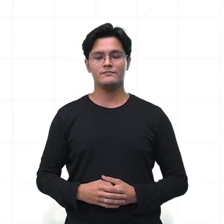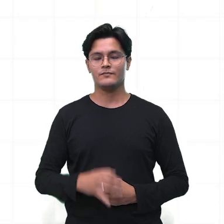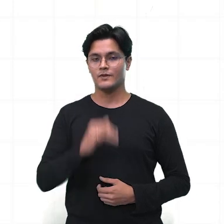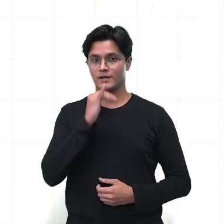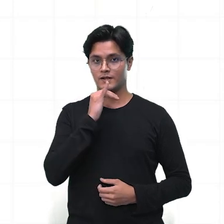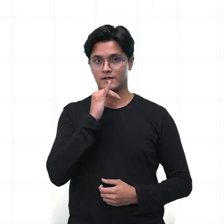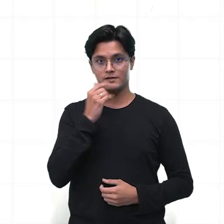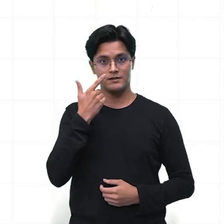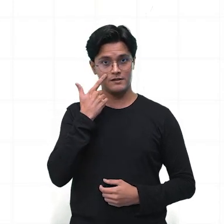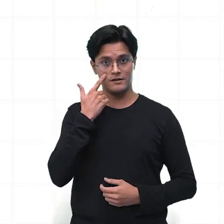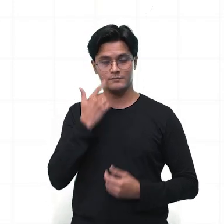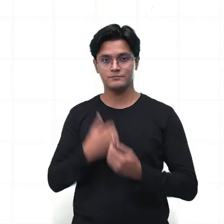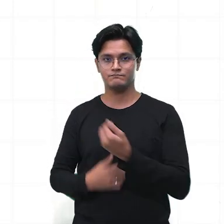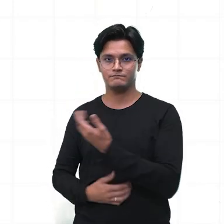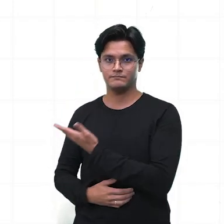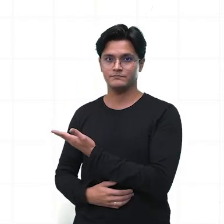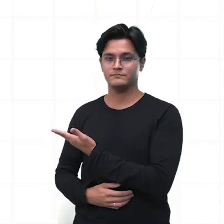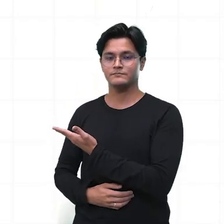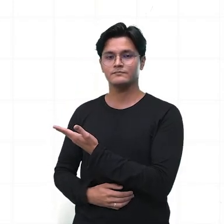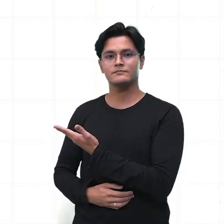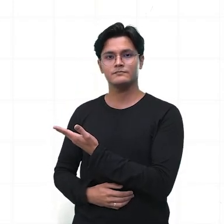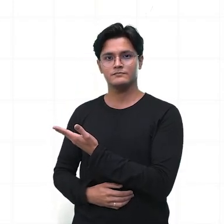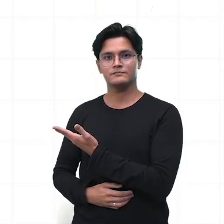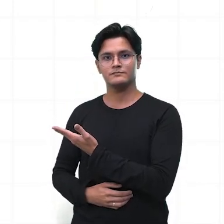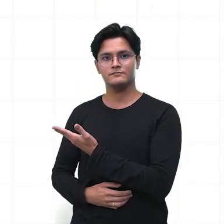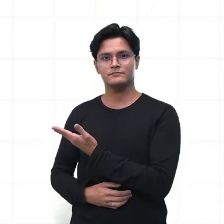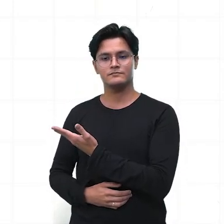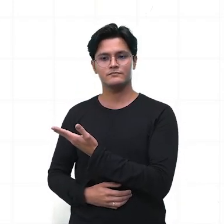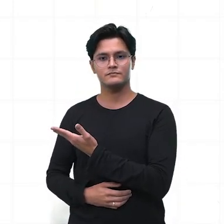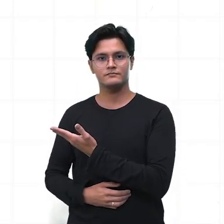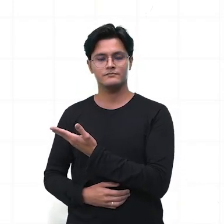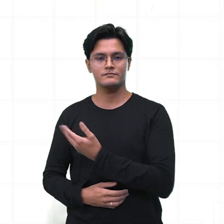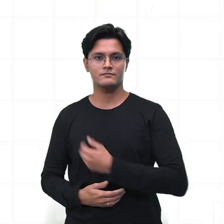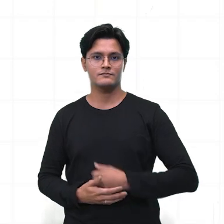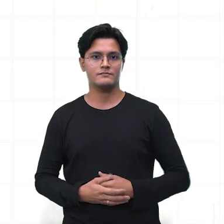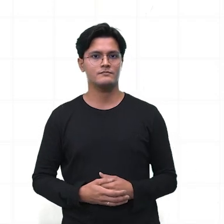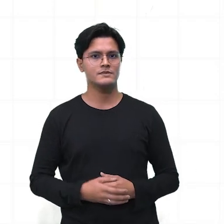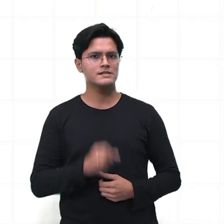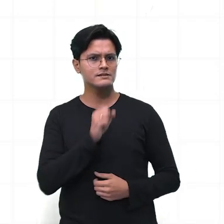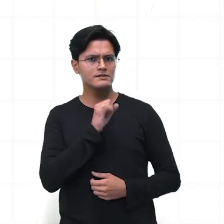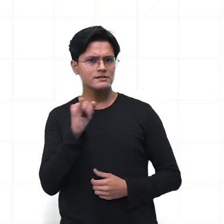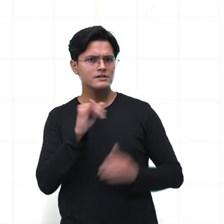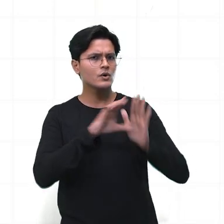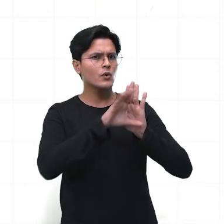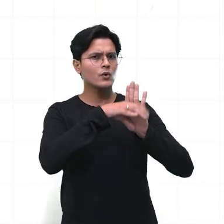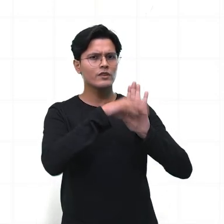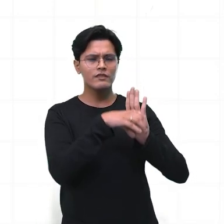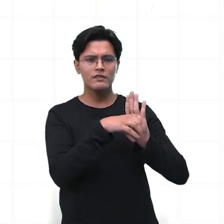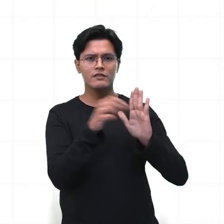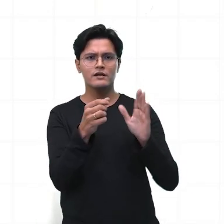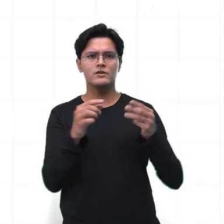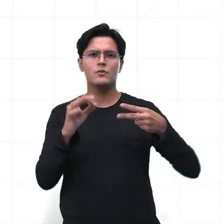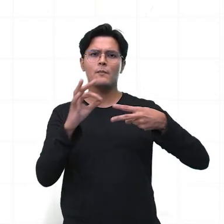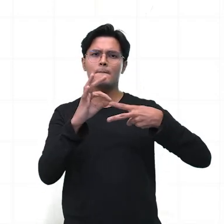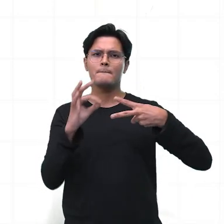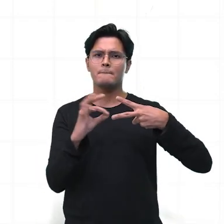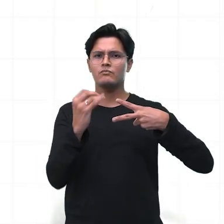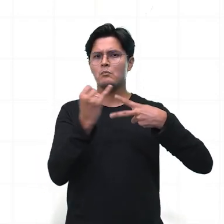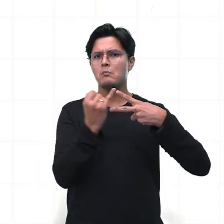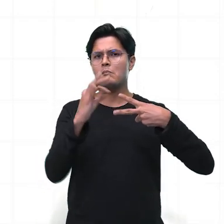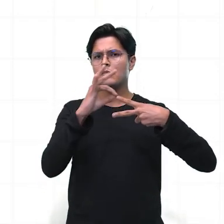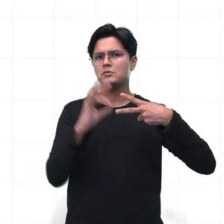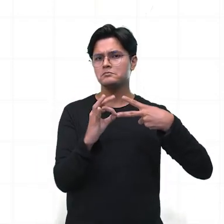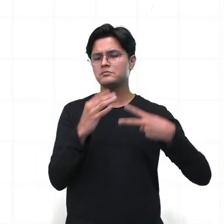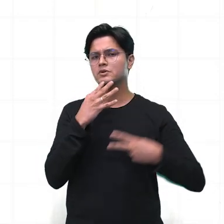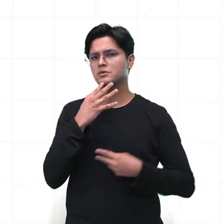esse suposto polígono aqui, né? Se a gente não conhece a definição, de repente a gente pode achar,